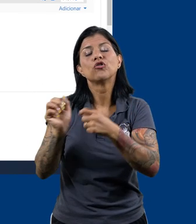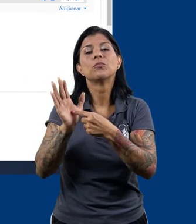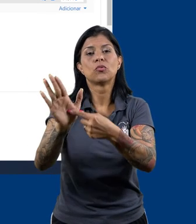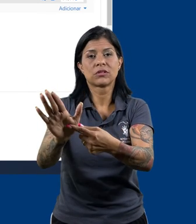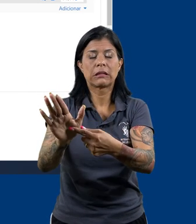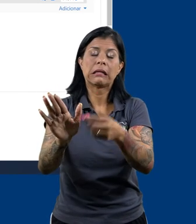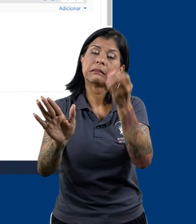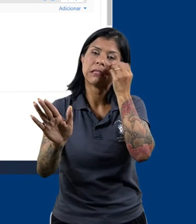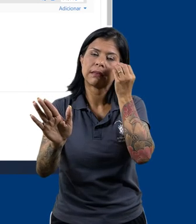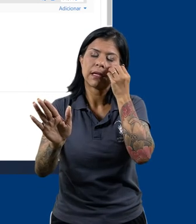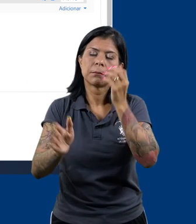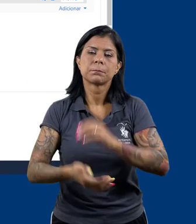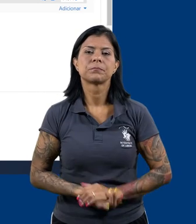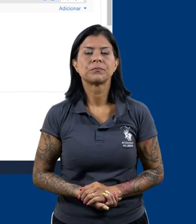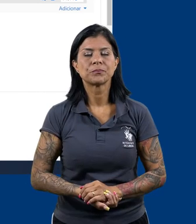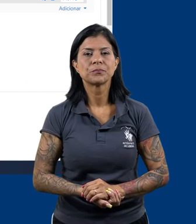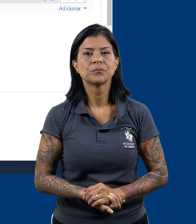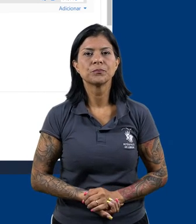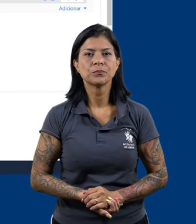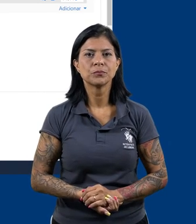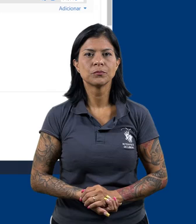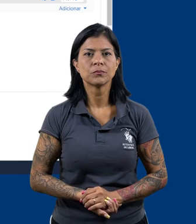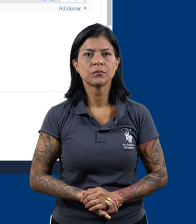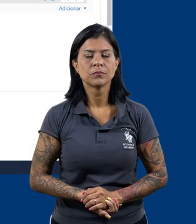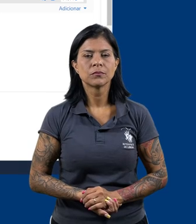opções de exibição e tentativa.